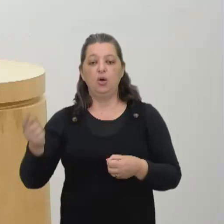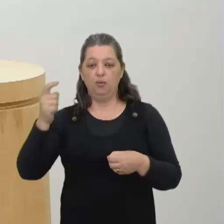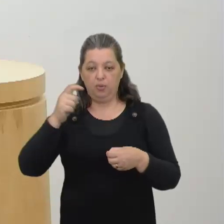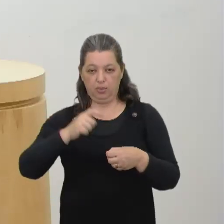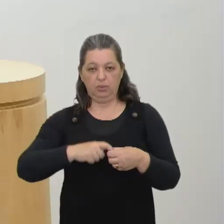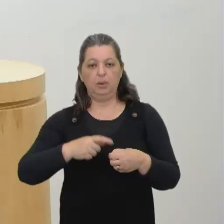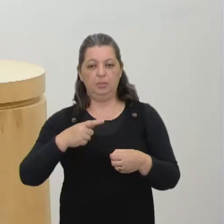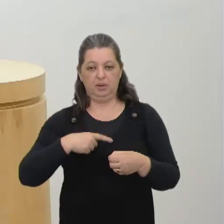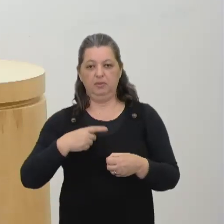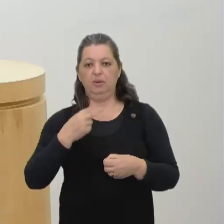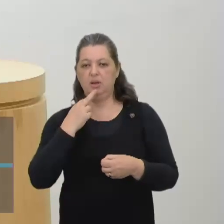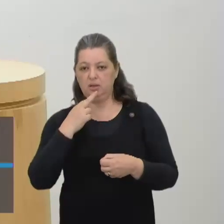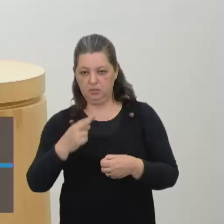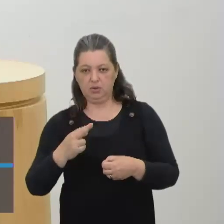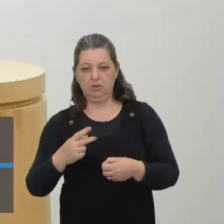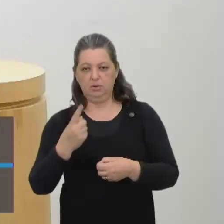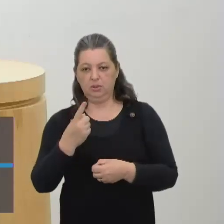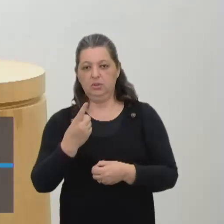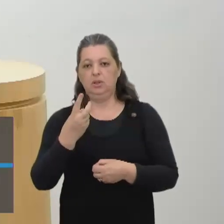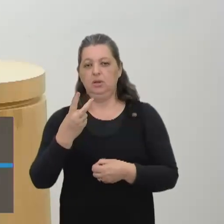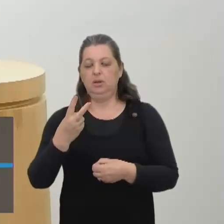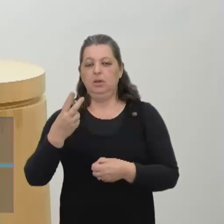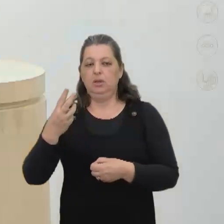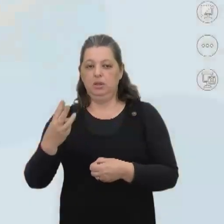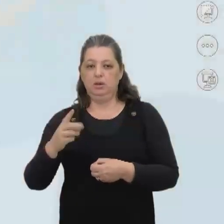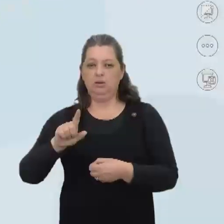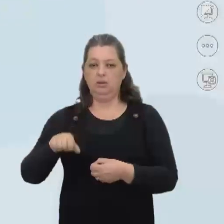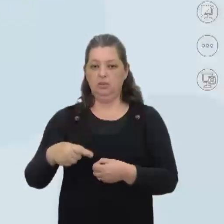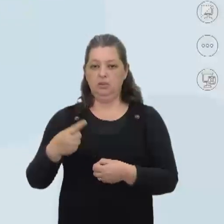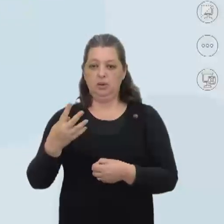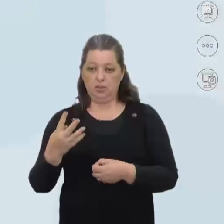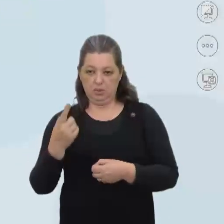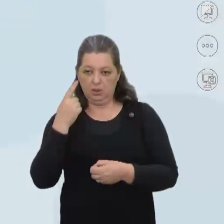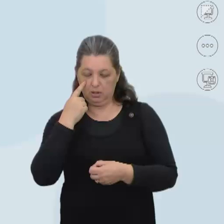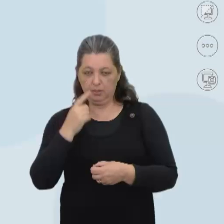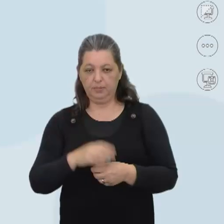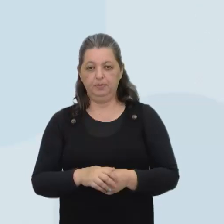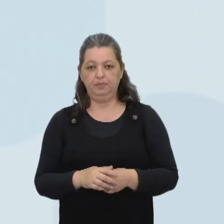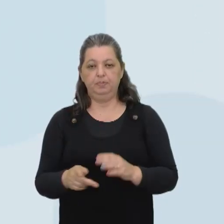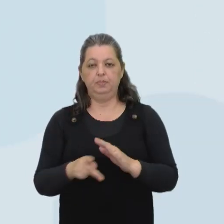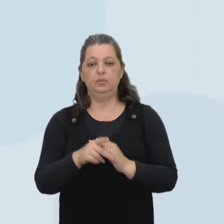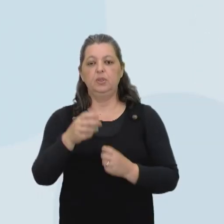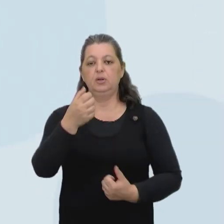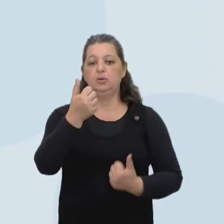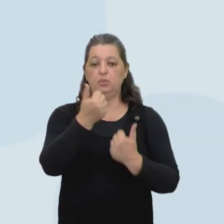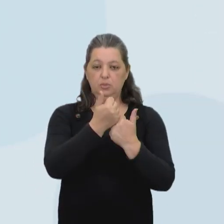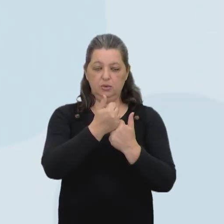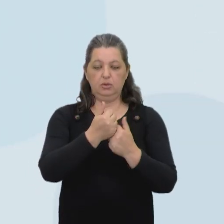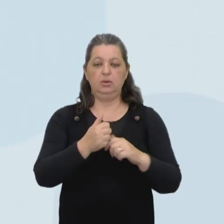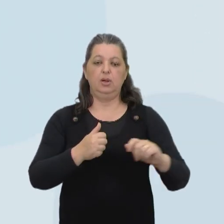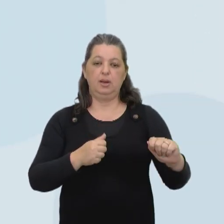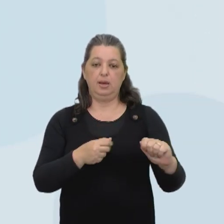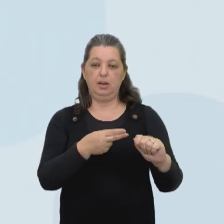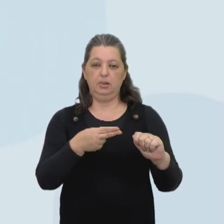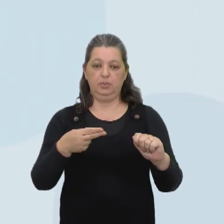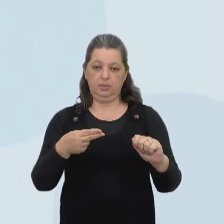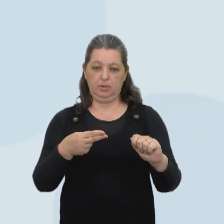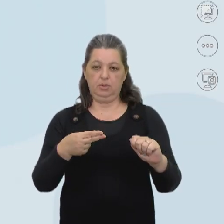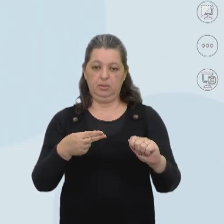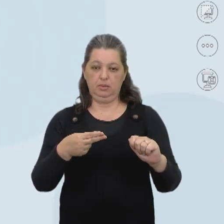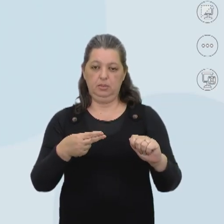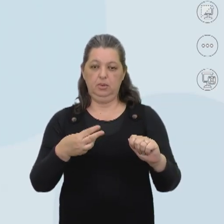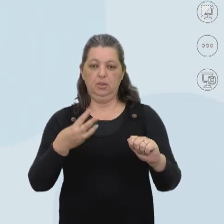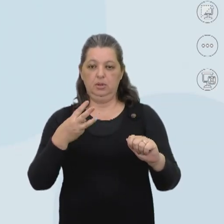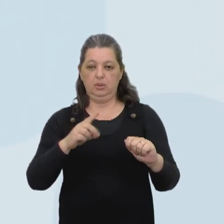Voltamos e veio resposta aqui, ó, 113,04. Então vem comigo, ó. Você vai substituir o raio por 6. Então a área vai ser o π,